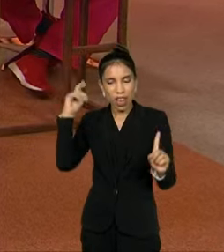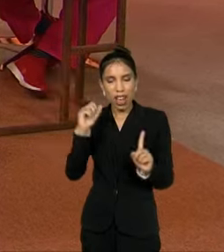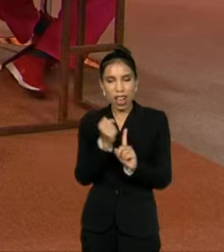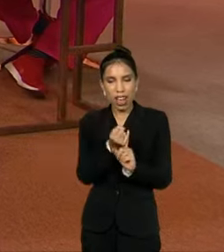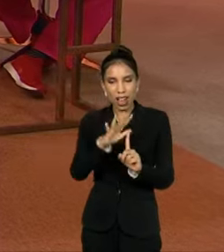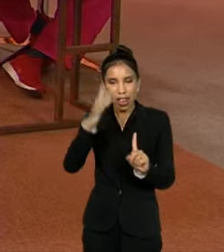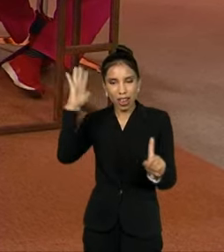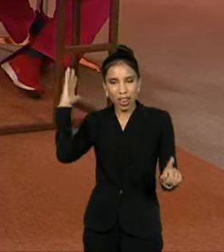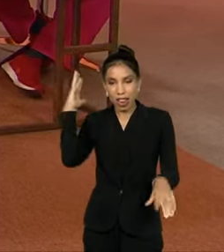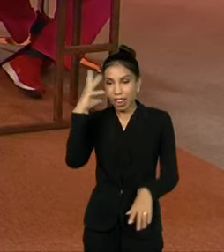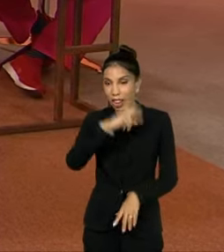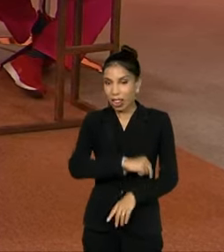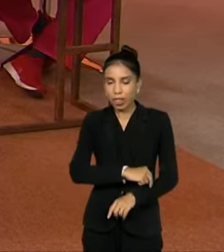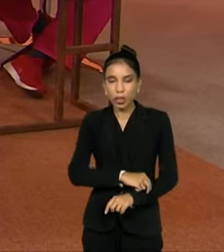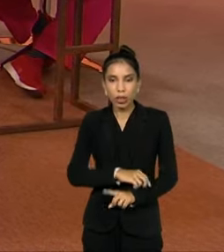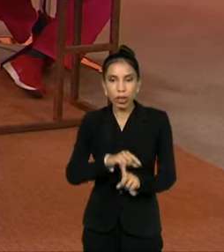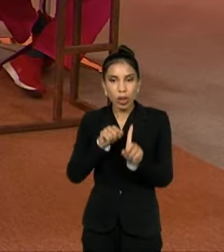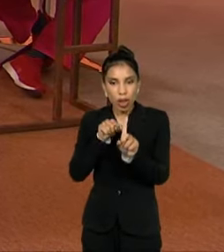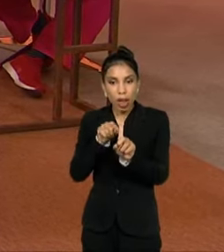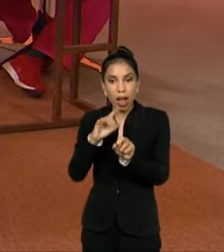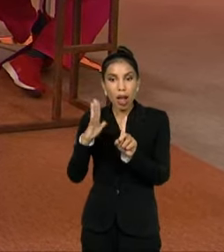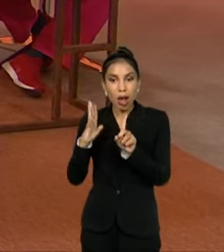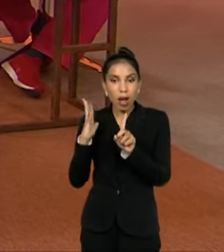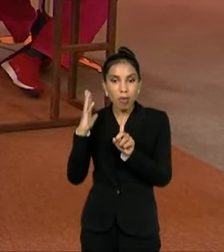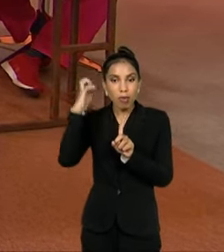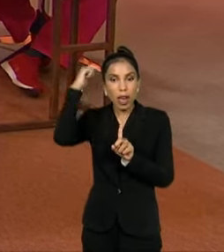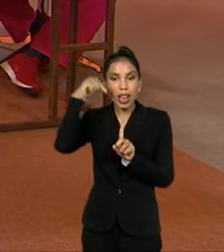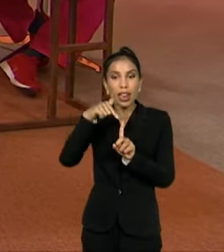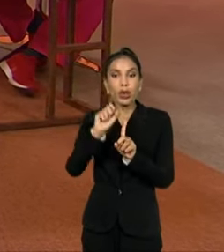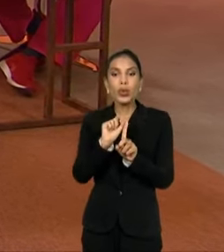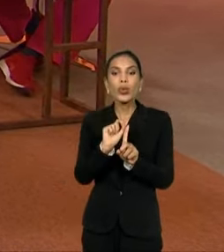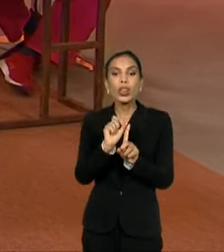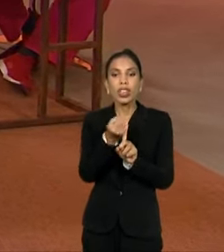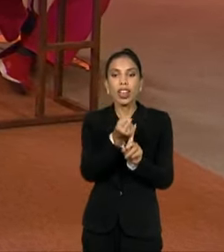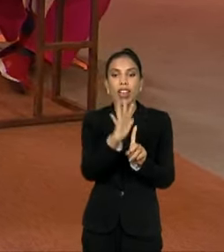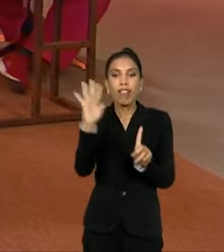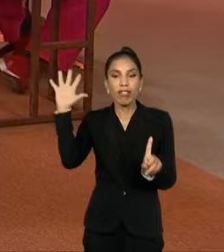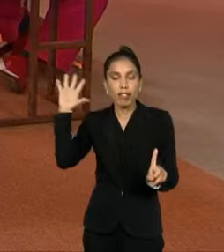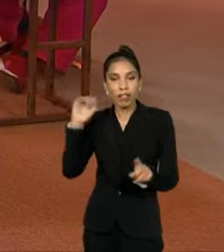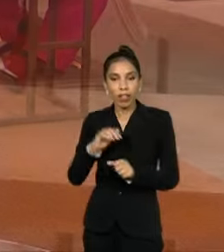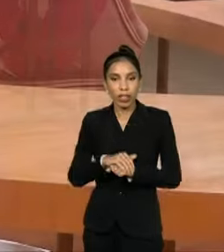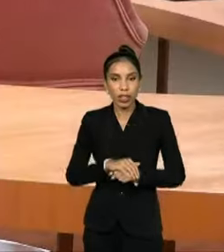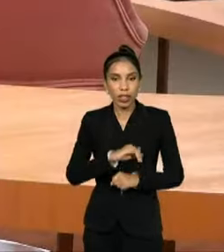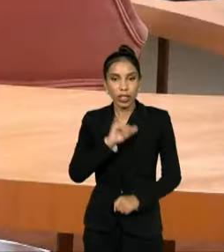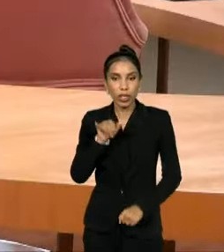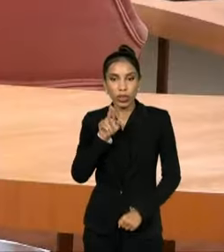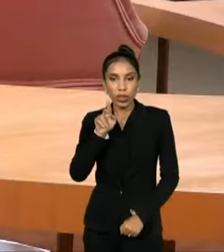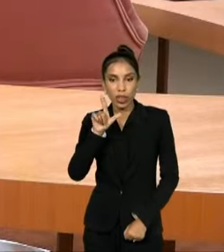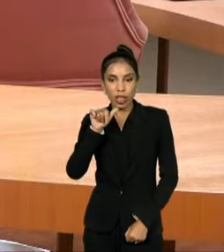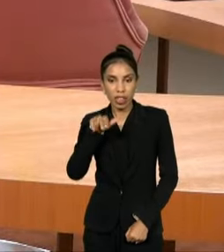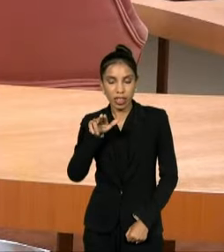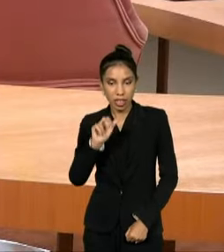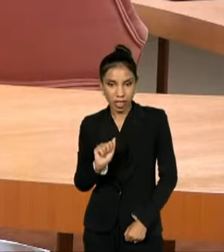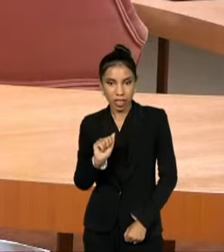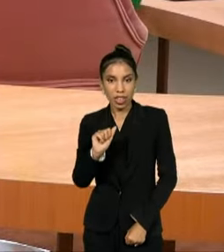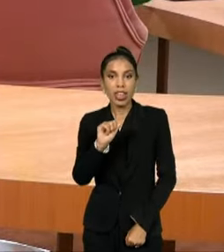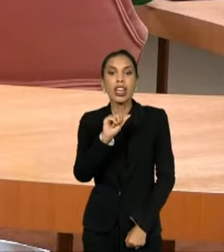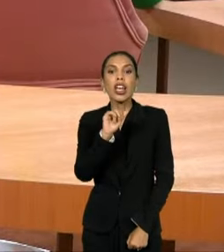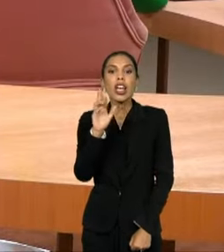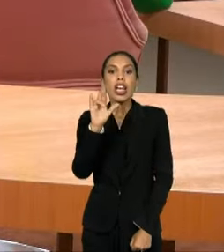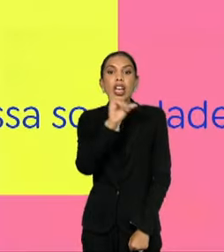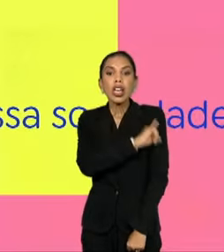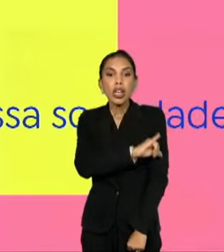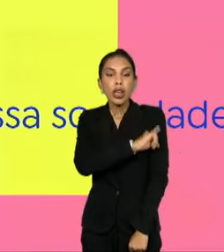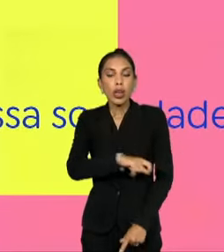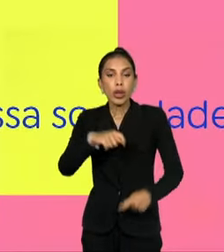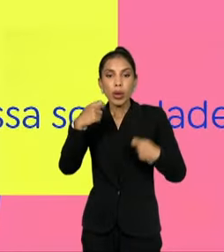bonita, belíssima. Né? É, mas é mesmo, né? Marielle, é. Um farol. Um farol. A Juliana Guimarães. O Rio precisa urgentemente